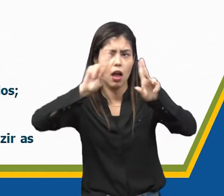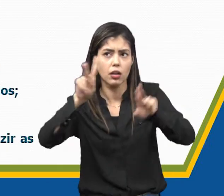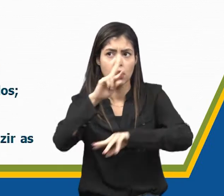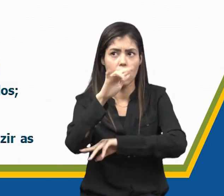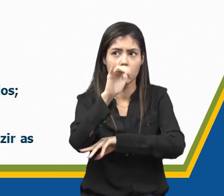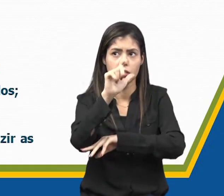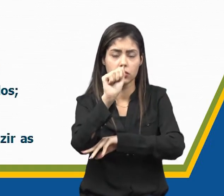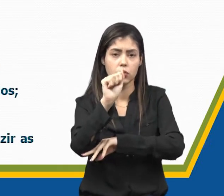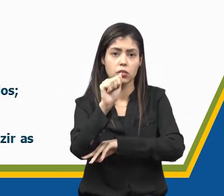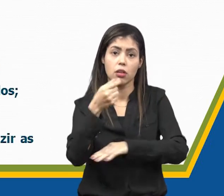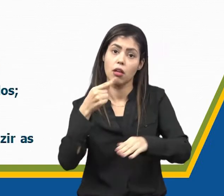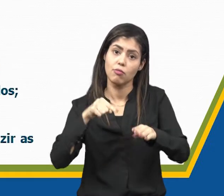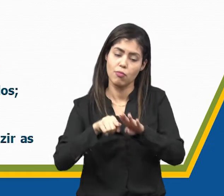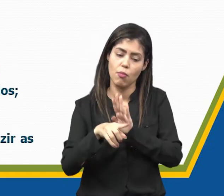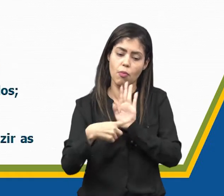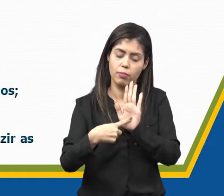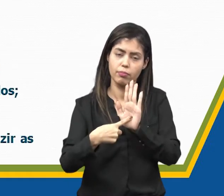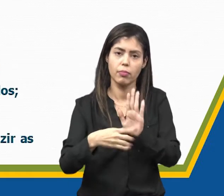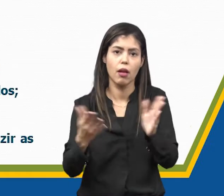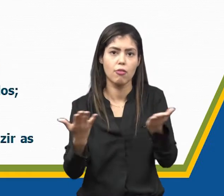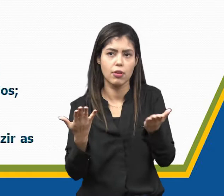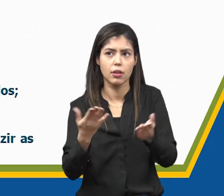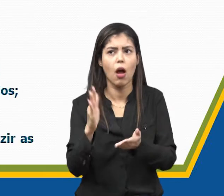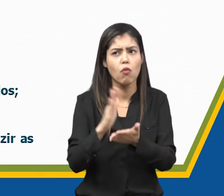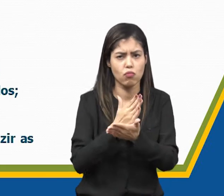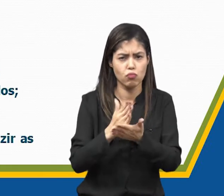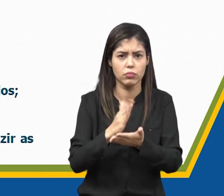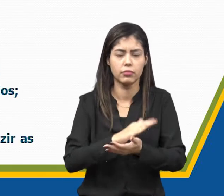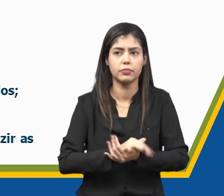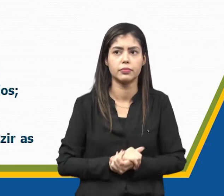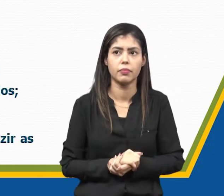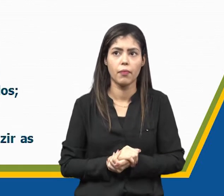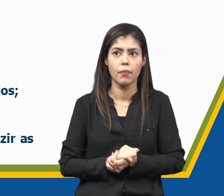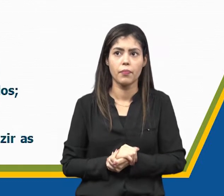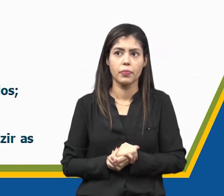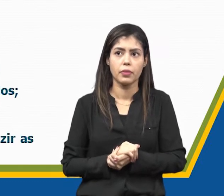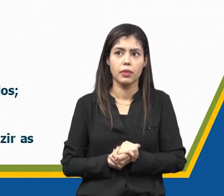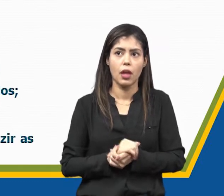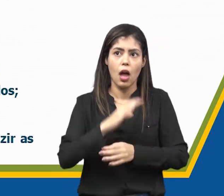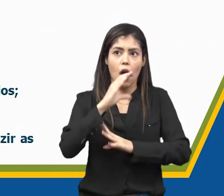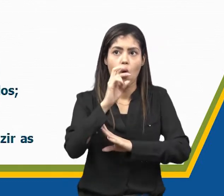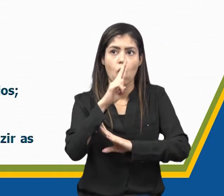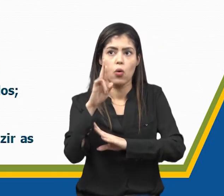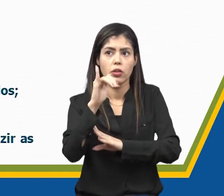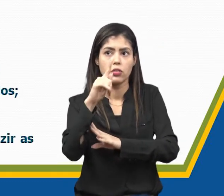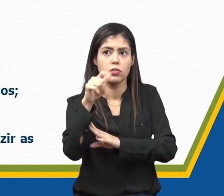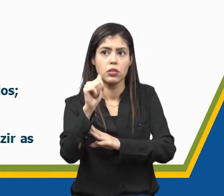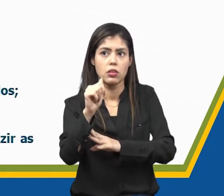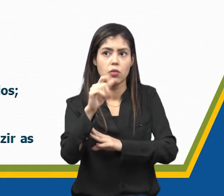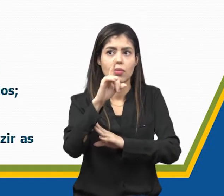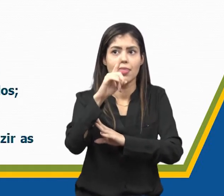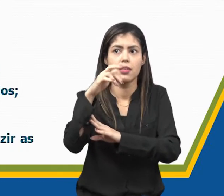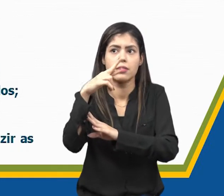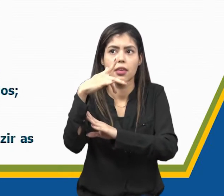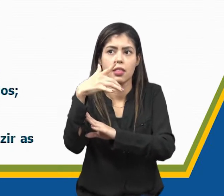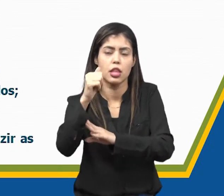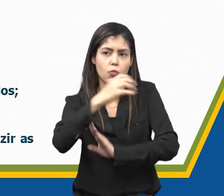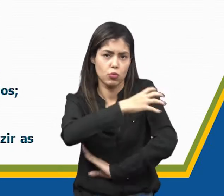várias razões. E aí nós vamos a alguma delas. Corrigir desequilíbrios musculares,